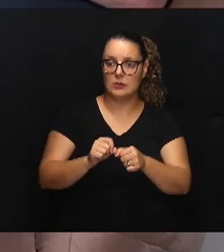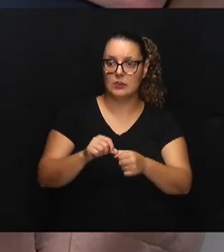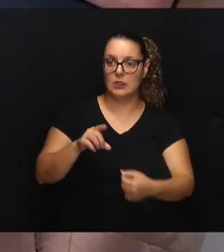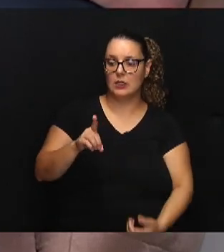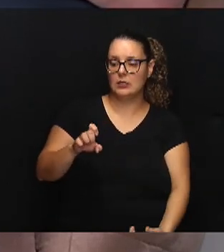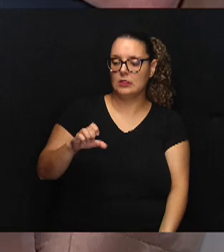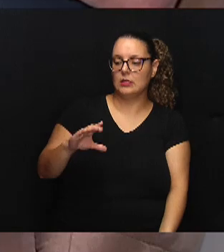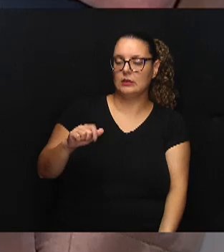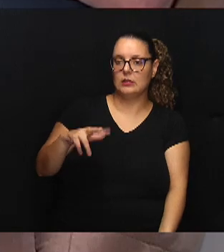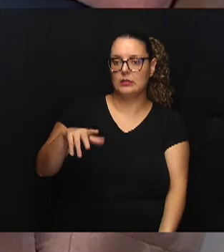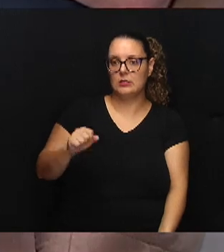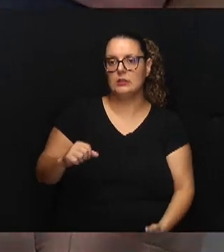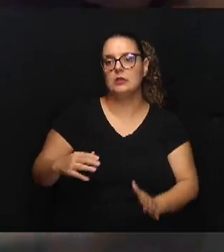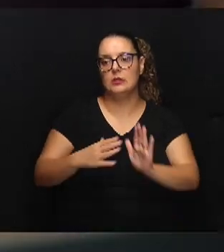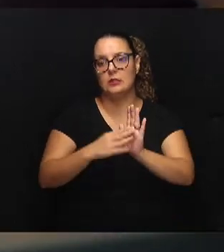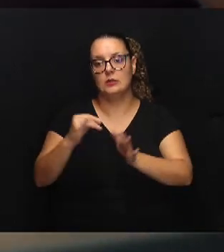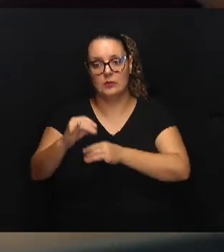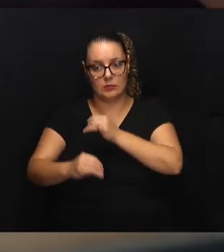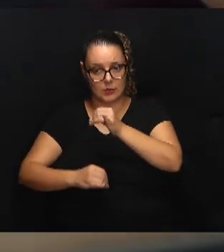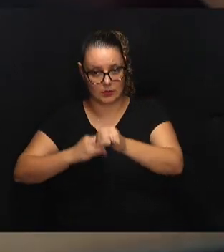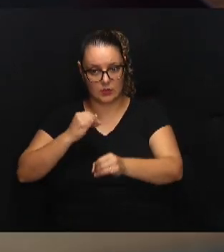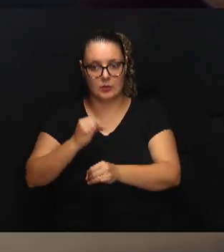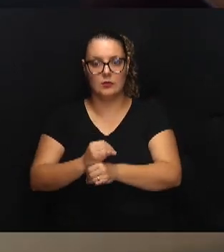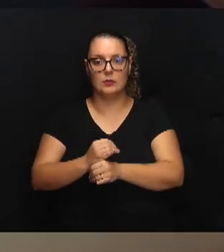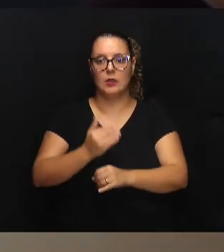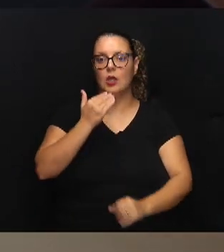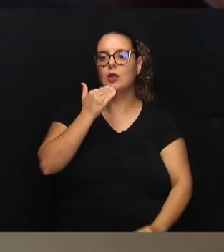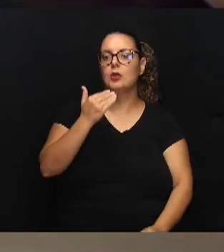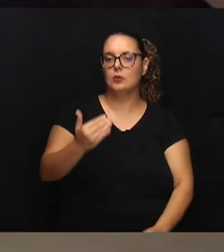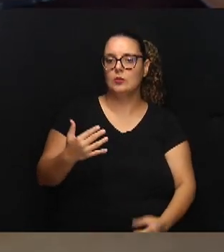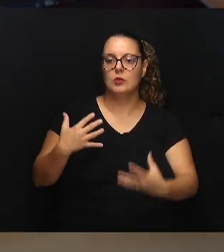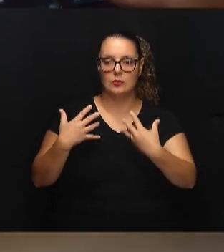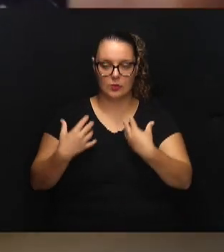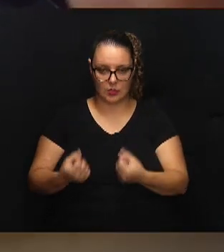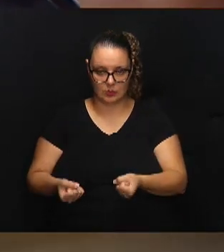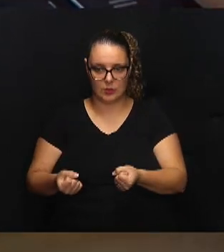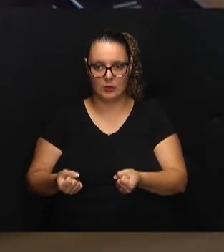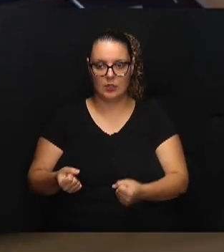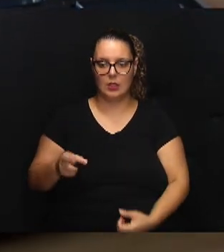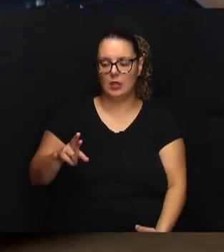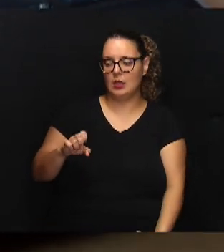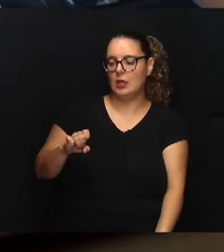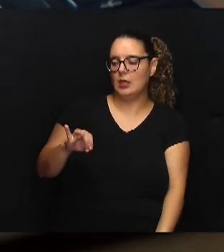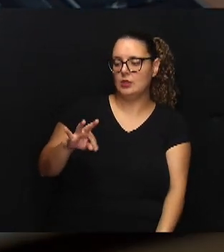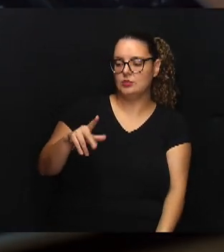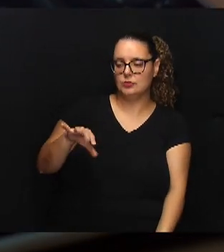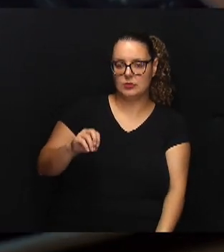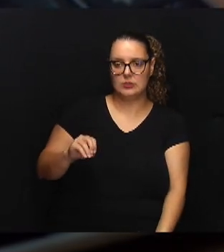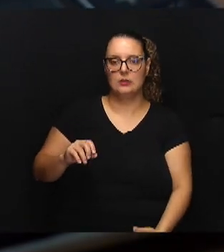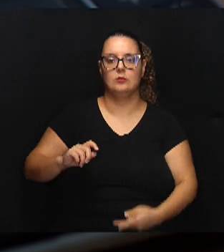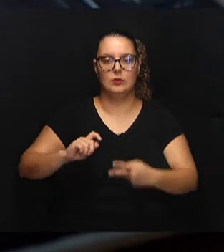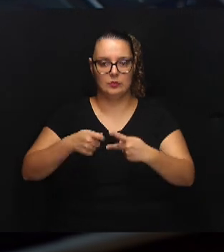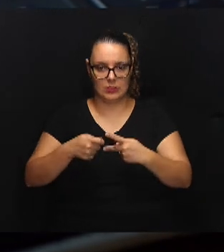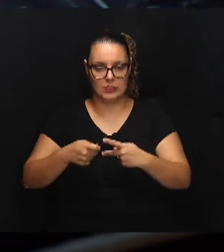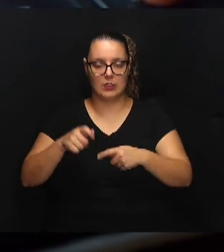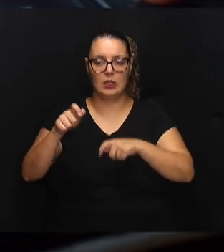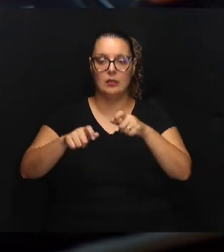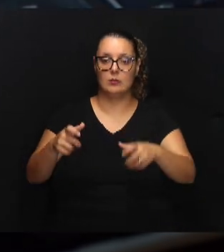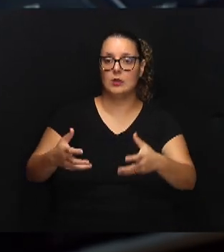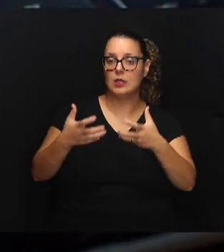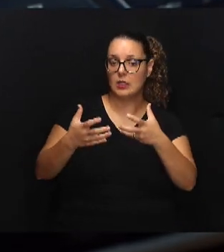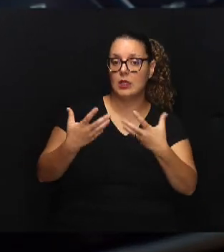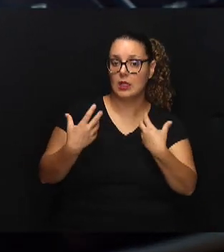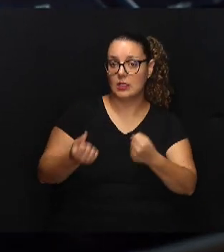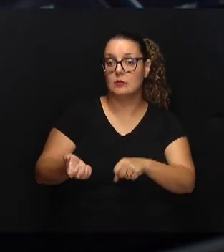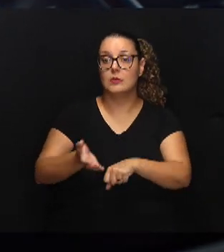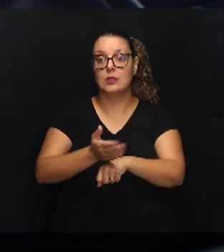declaração naquele modelo da internet e pediram para receber a restituição por meio do Pix. E aí as pessoas querem receber